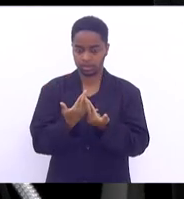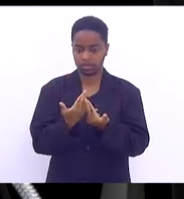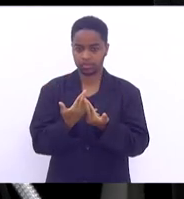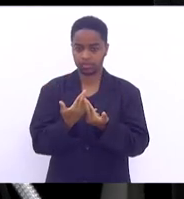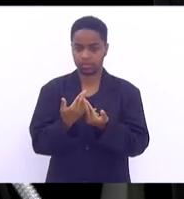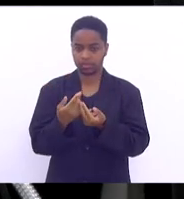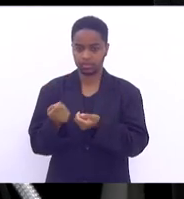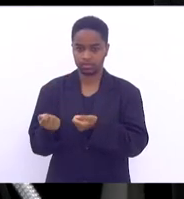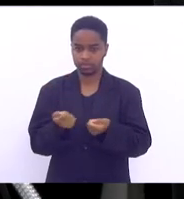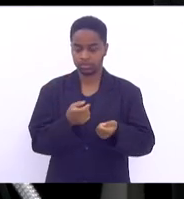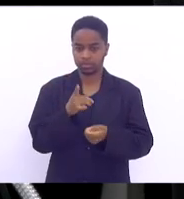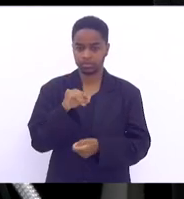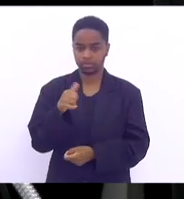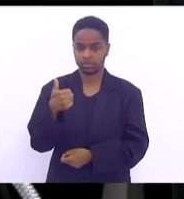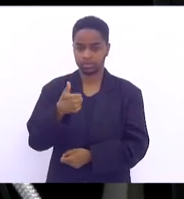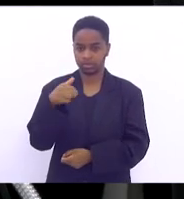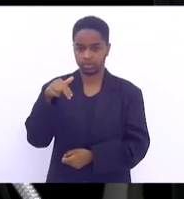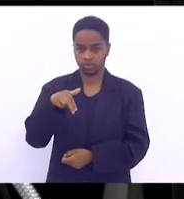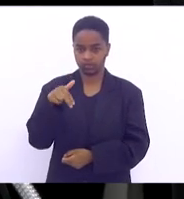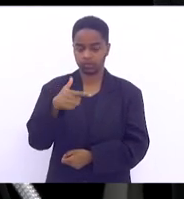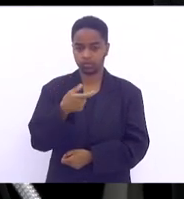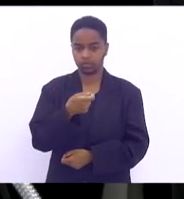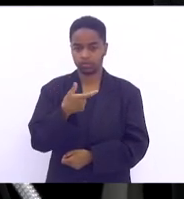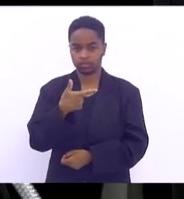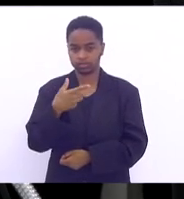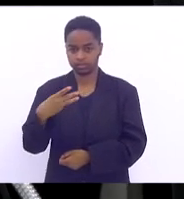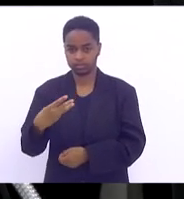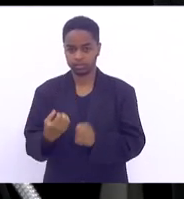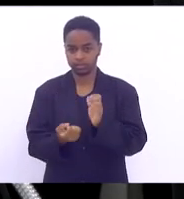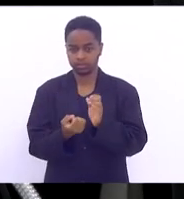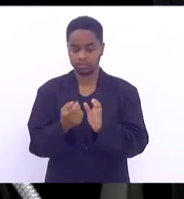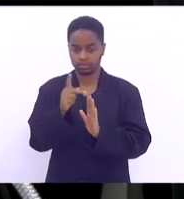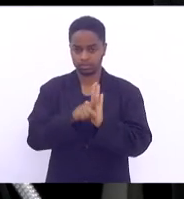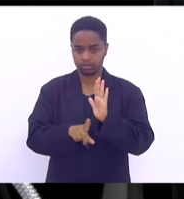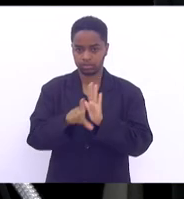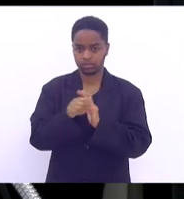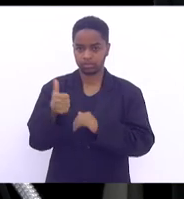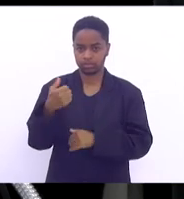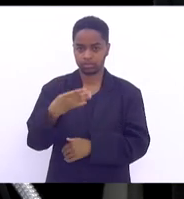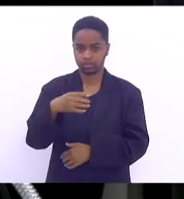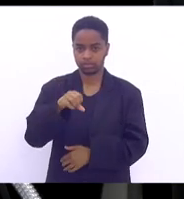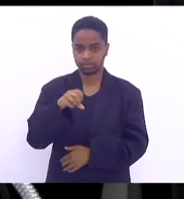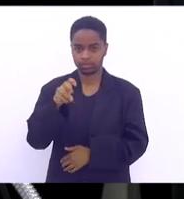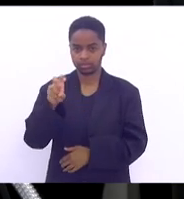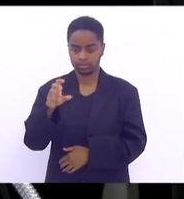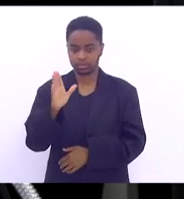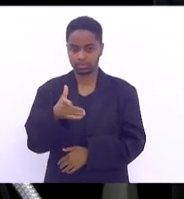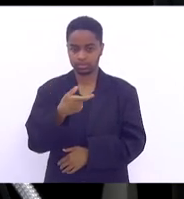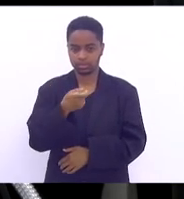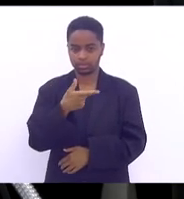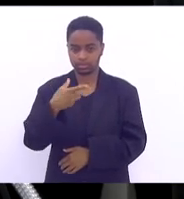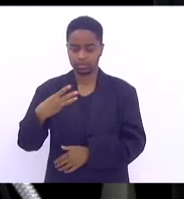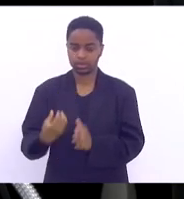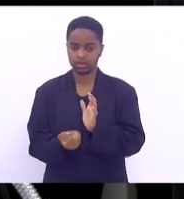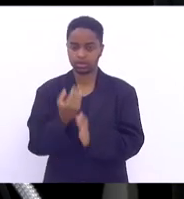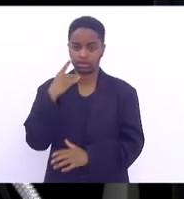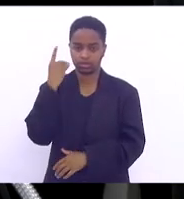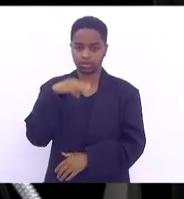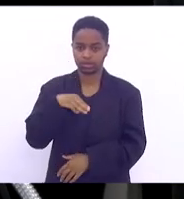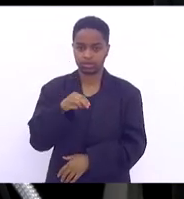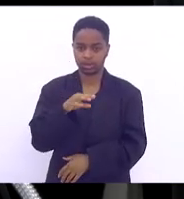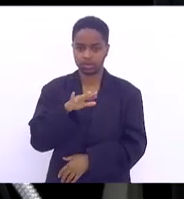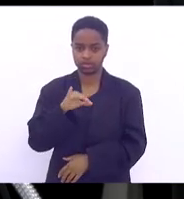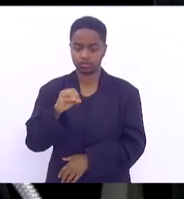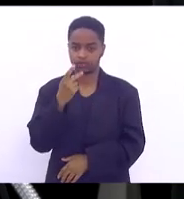ocorrida em 1º de novembro de 2023. Projeto de lei 1495 de 23, de autoria do deputado Márcio Gualberto,